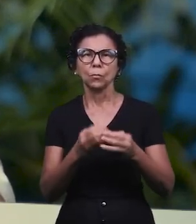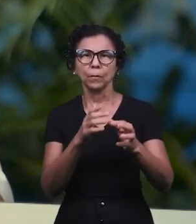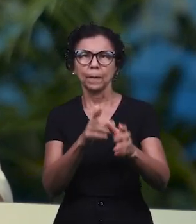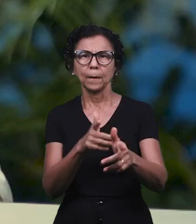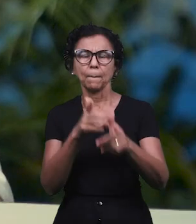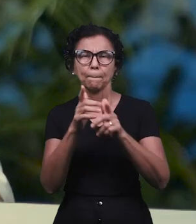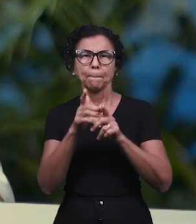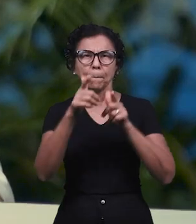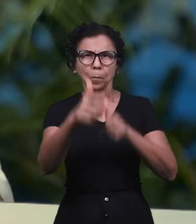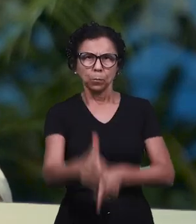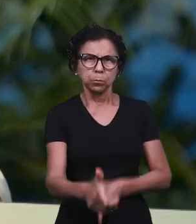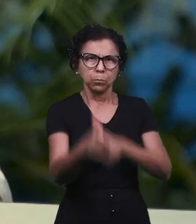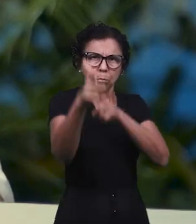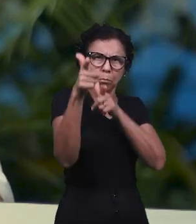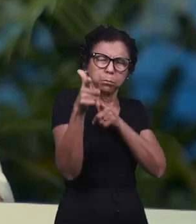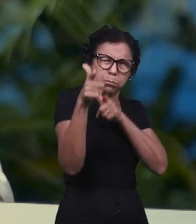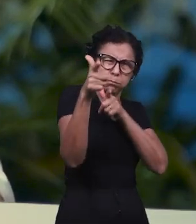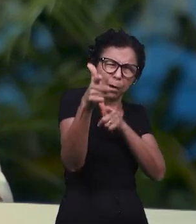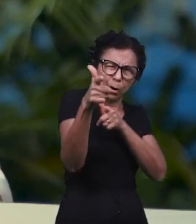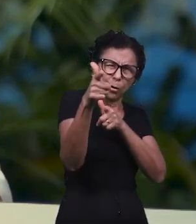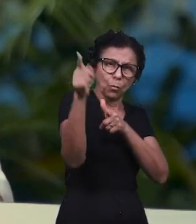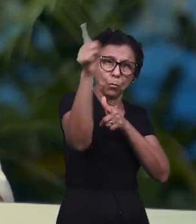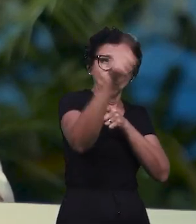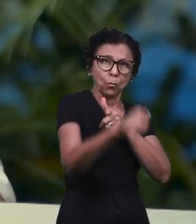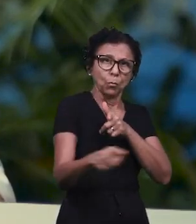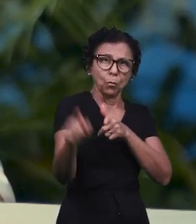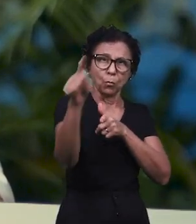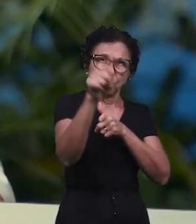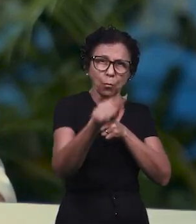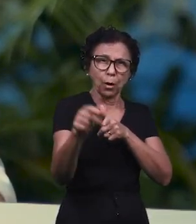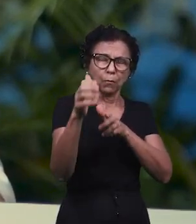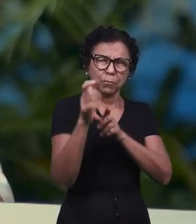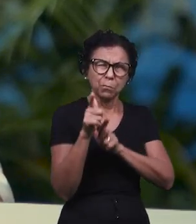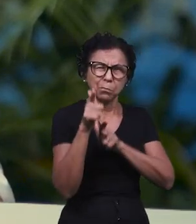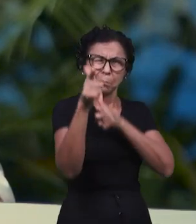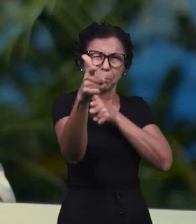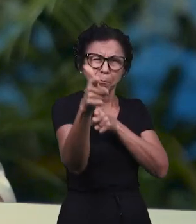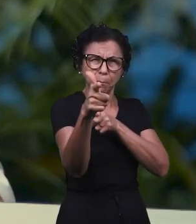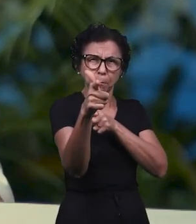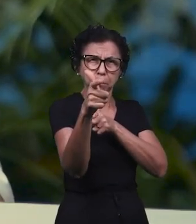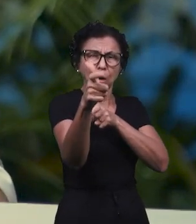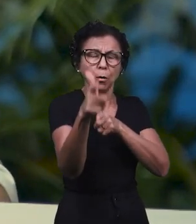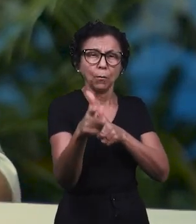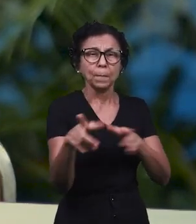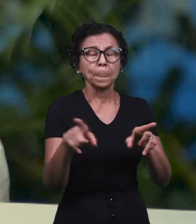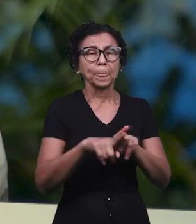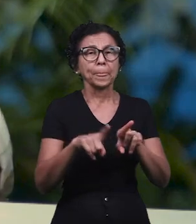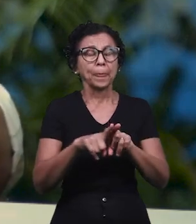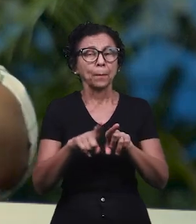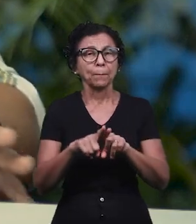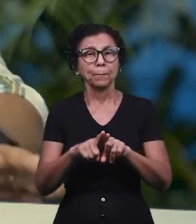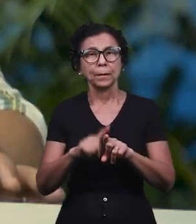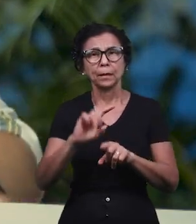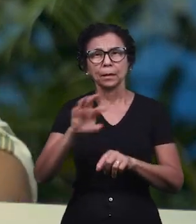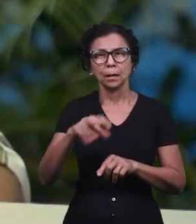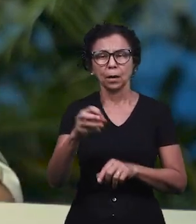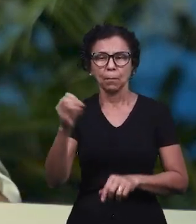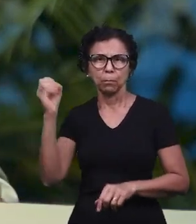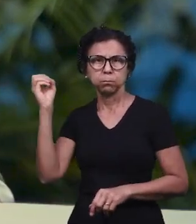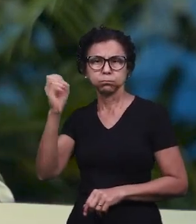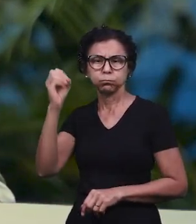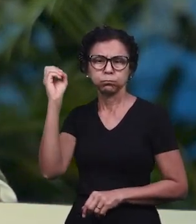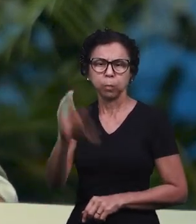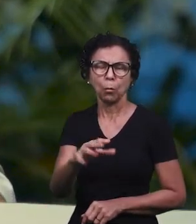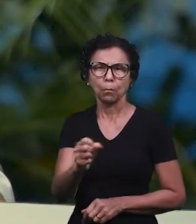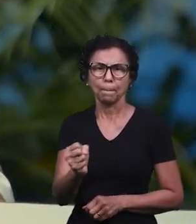tiro para a posição do alvo, onde deve chegar ali a granada, preparar toda a questão